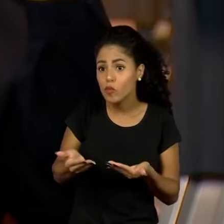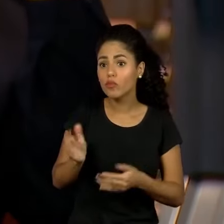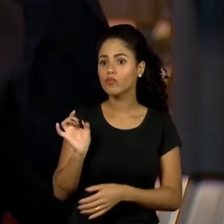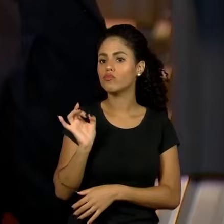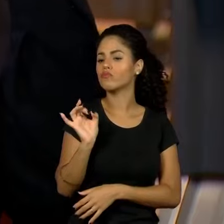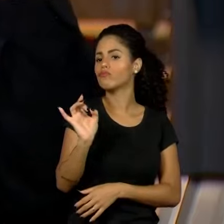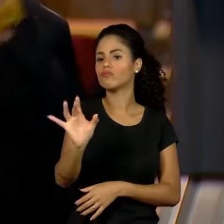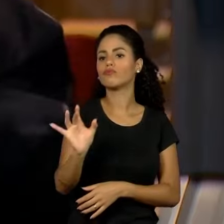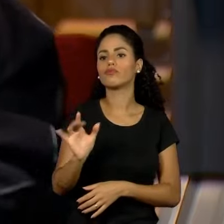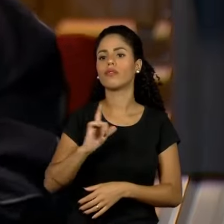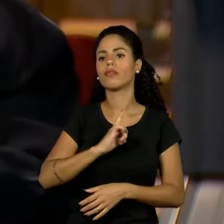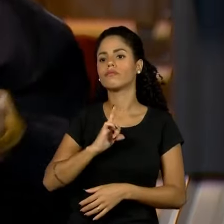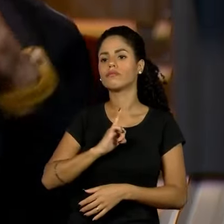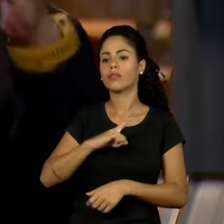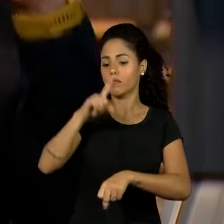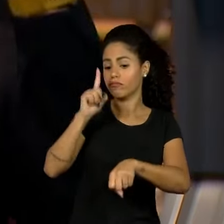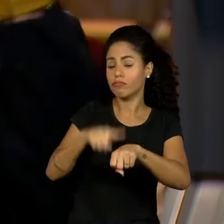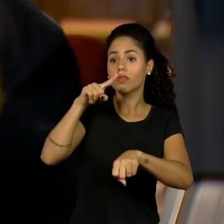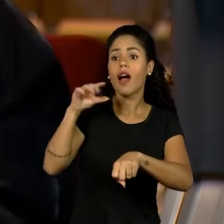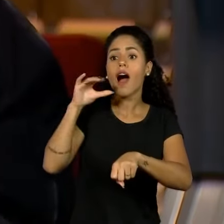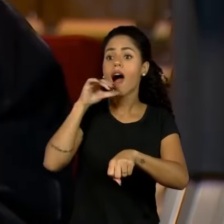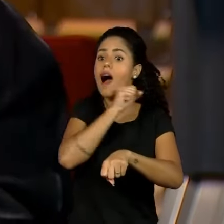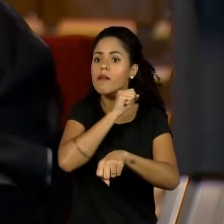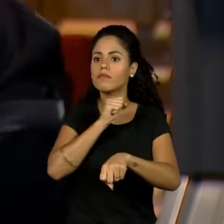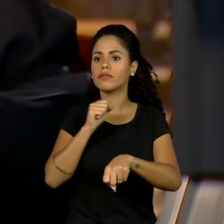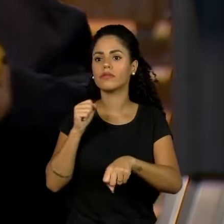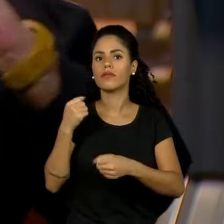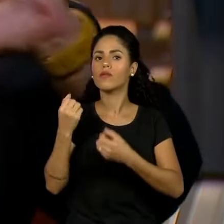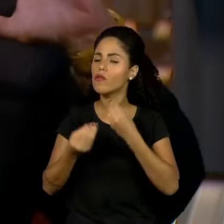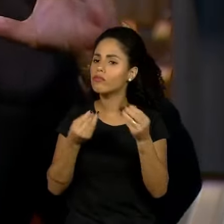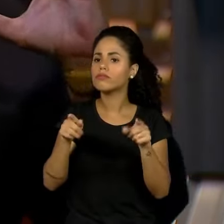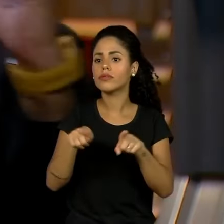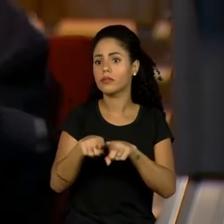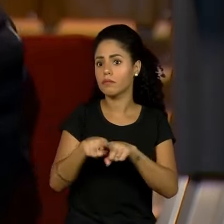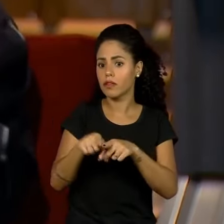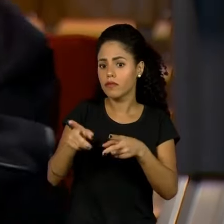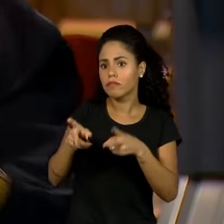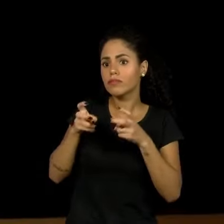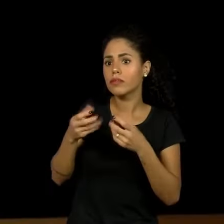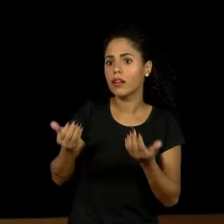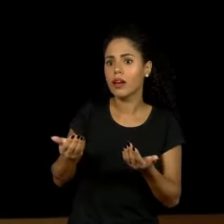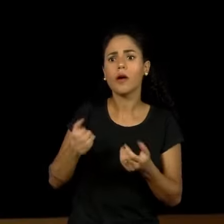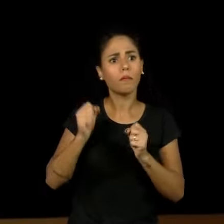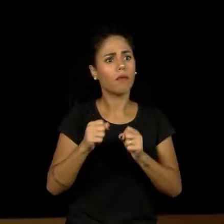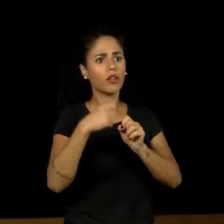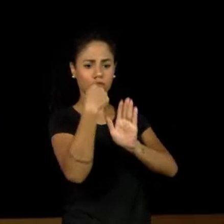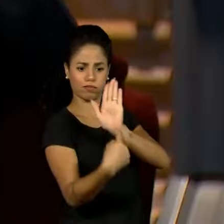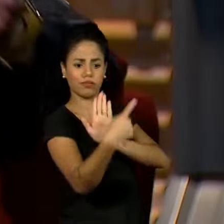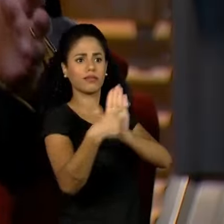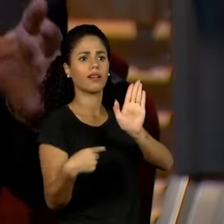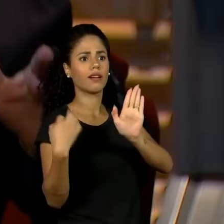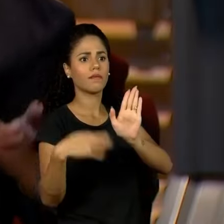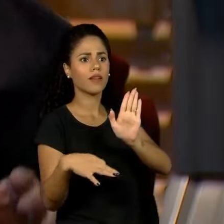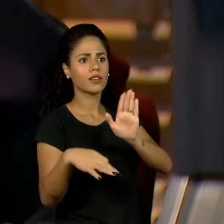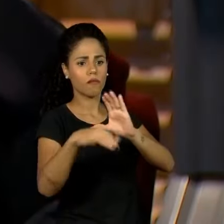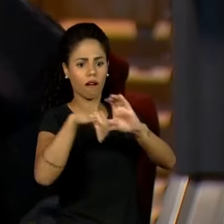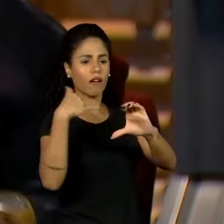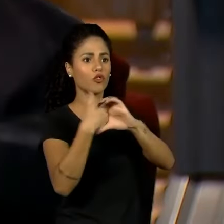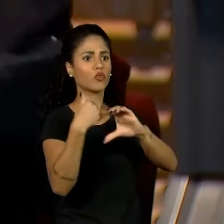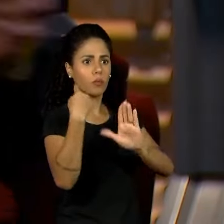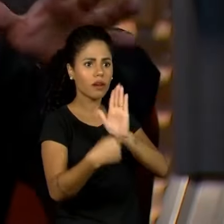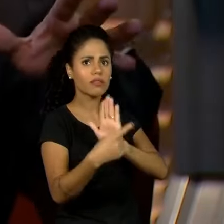é imediato como é robótico como você quando você agrega pode cancelar o canal né sua